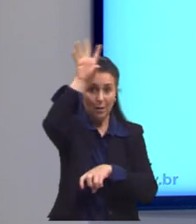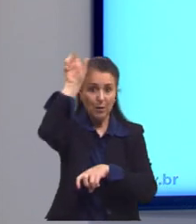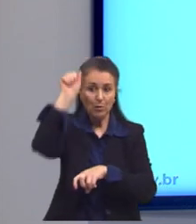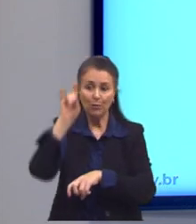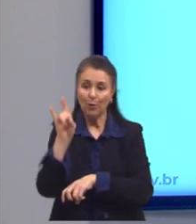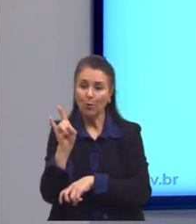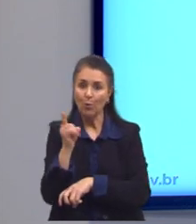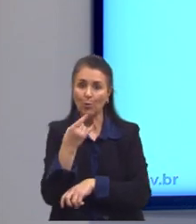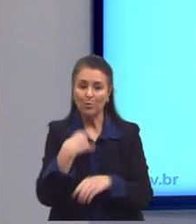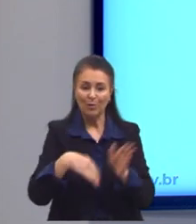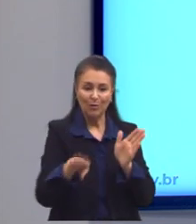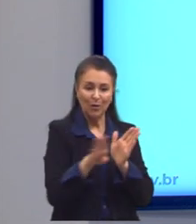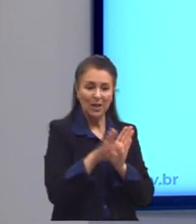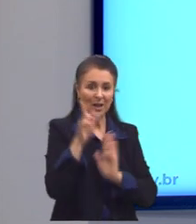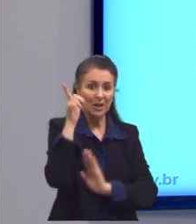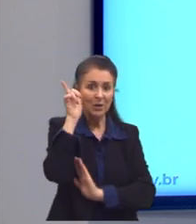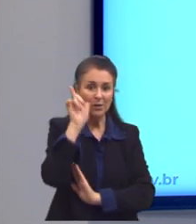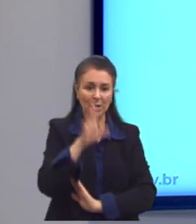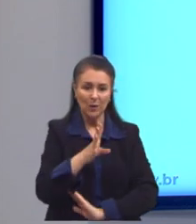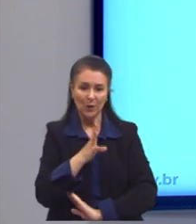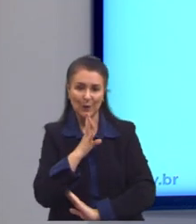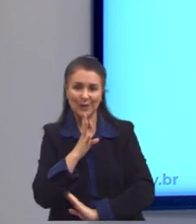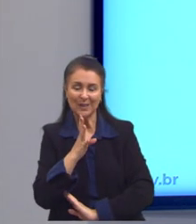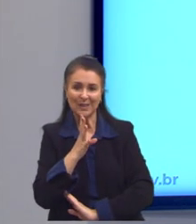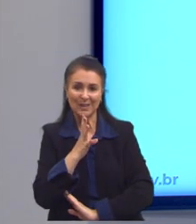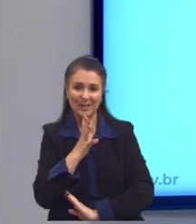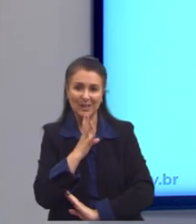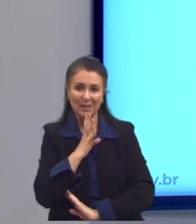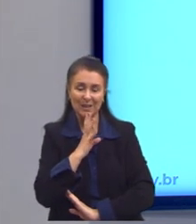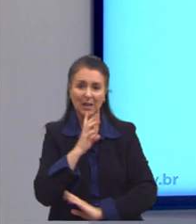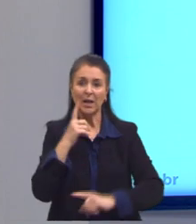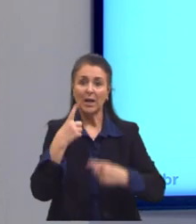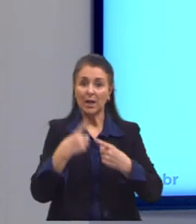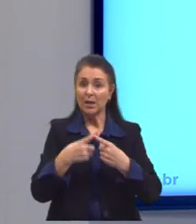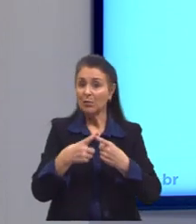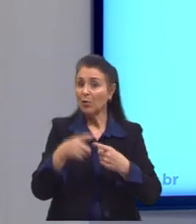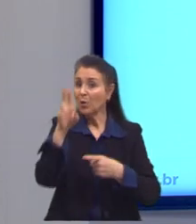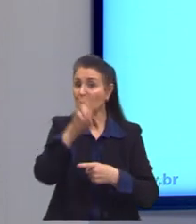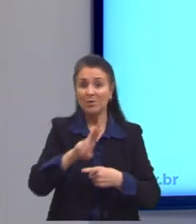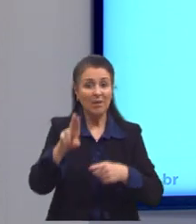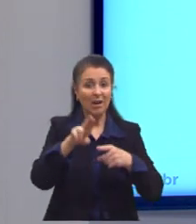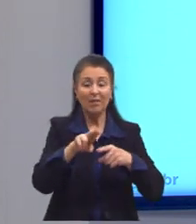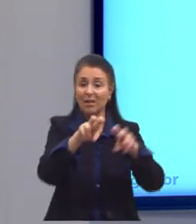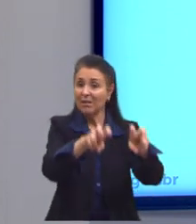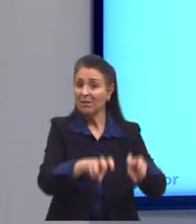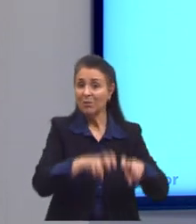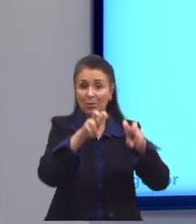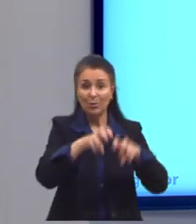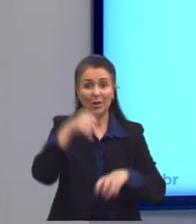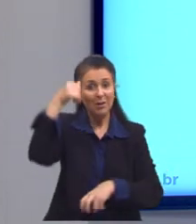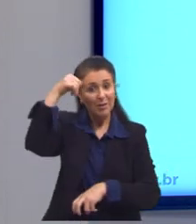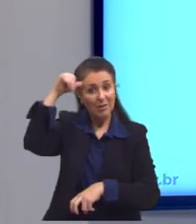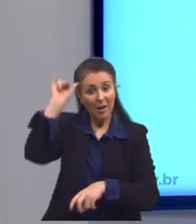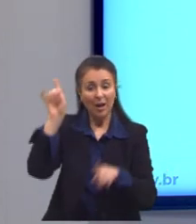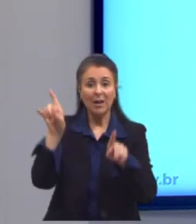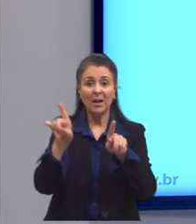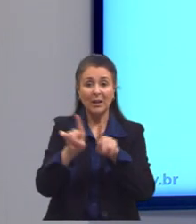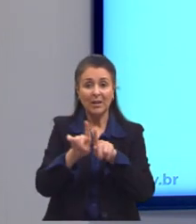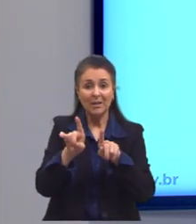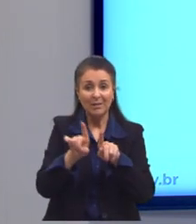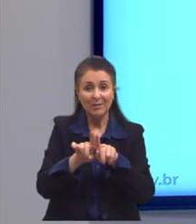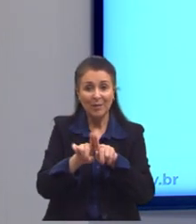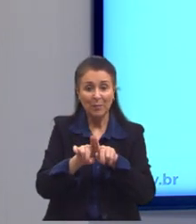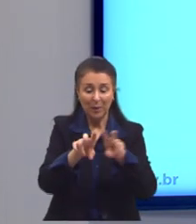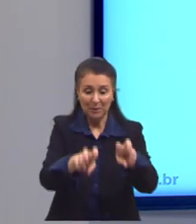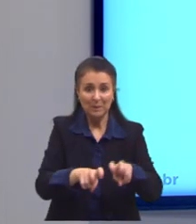tenha sido A Última Fronteira a ser conquistada e submetida aos ditames da agricultura pecuária lavoura e silvicultura a